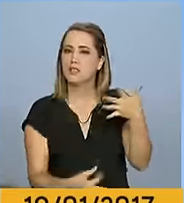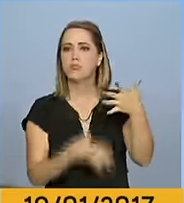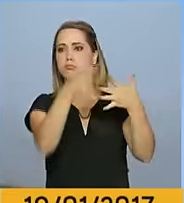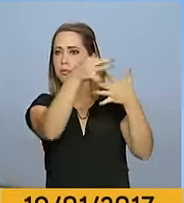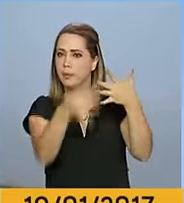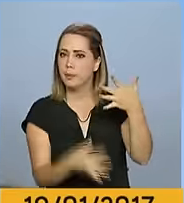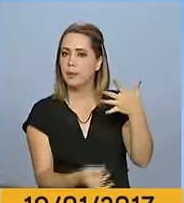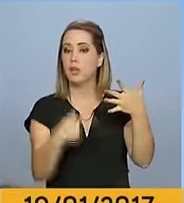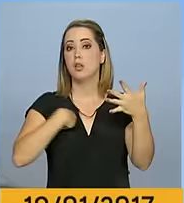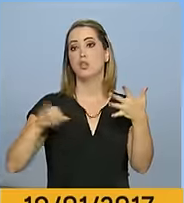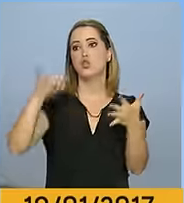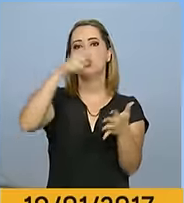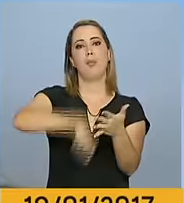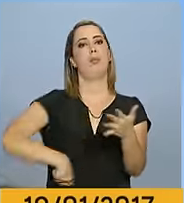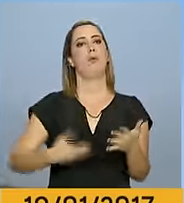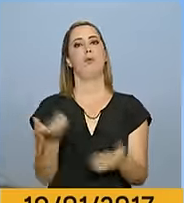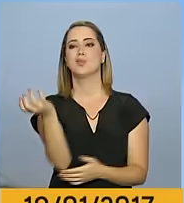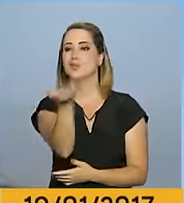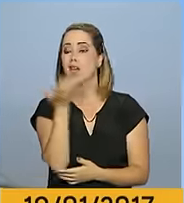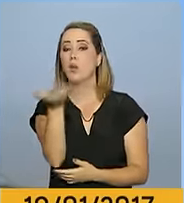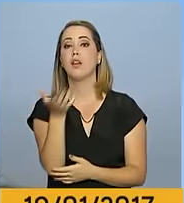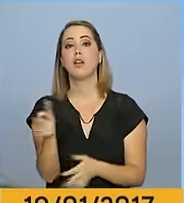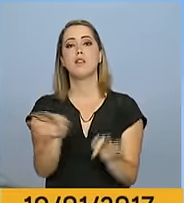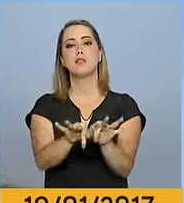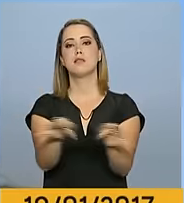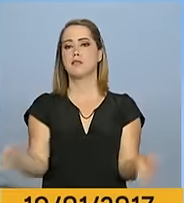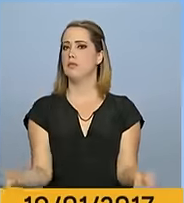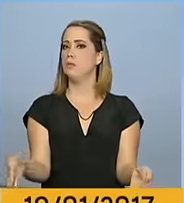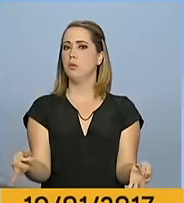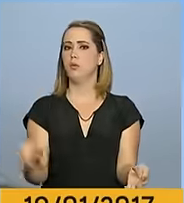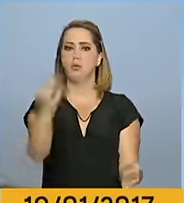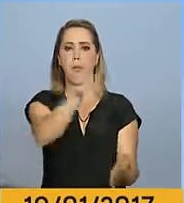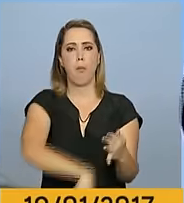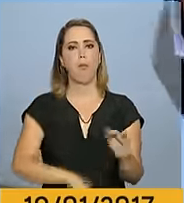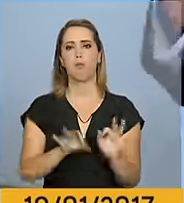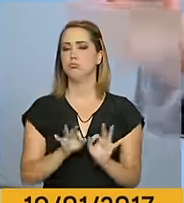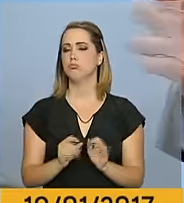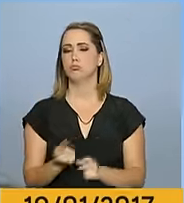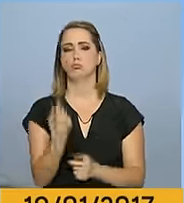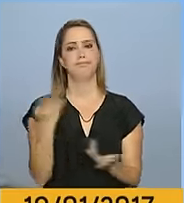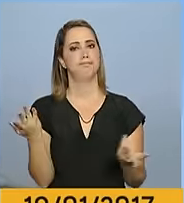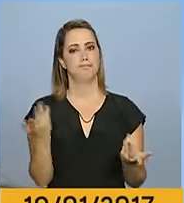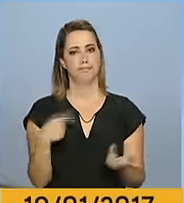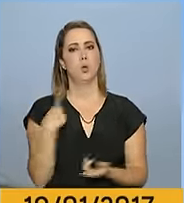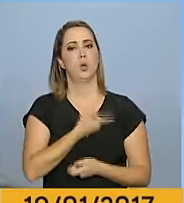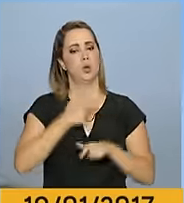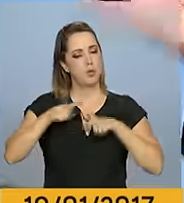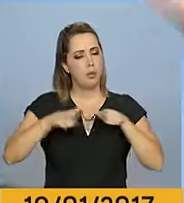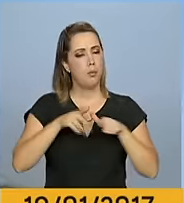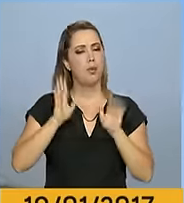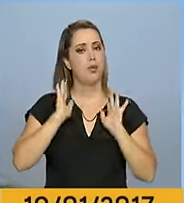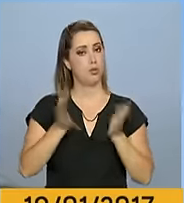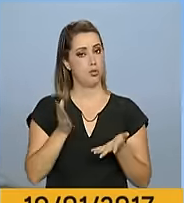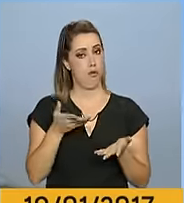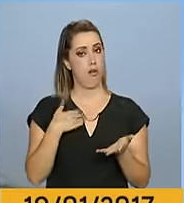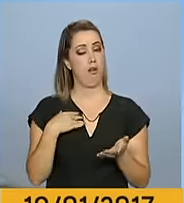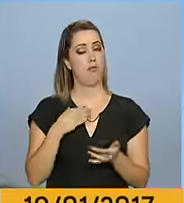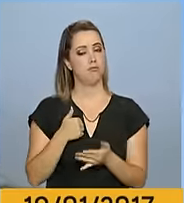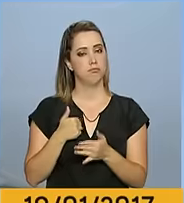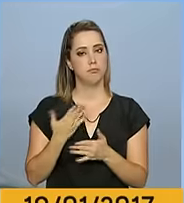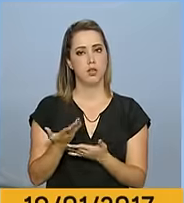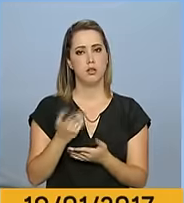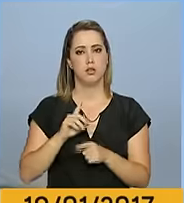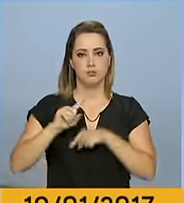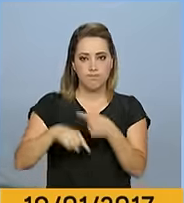As pessoas querem uma simplificação, uma racionalização do sistema tributário no país. Nós vamos trabalhar nisso logo